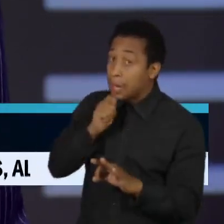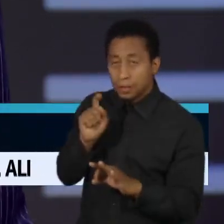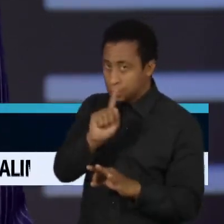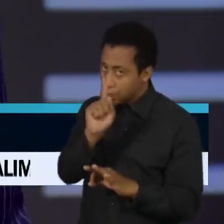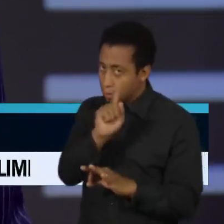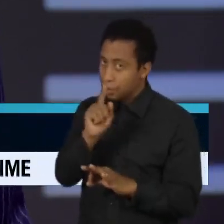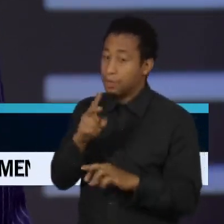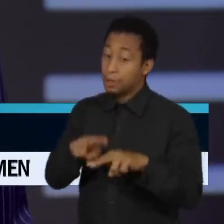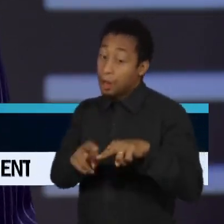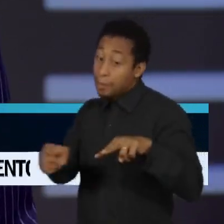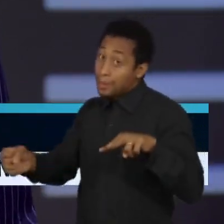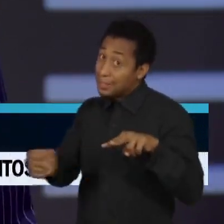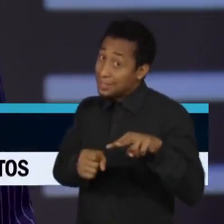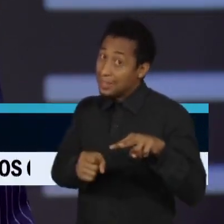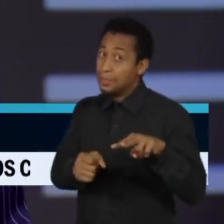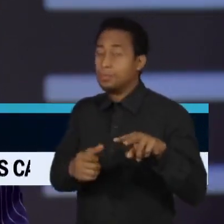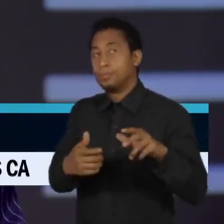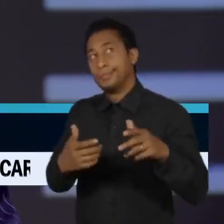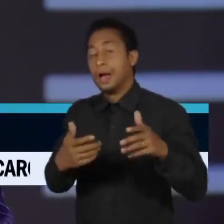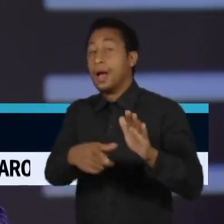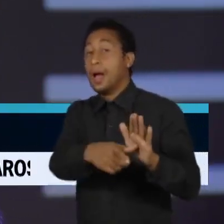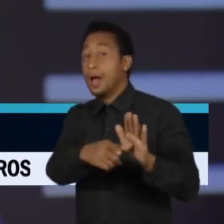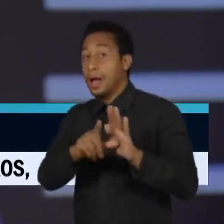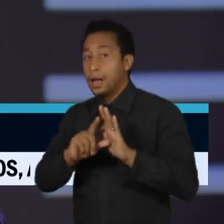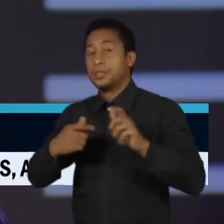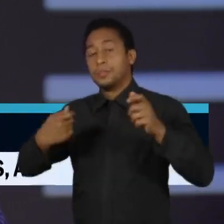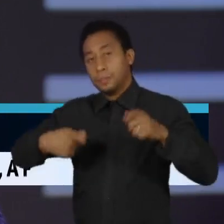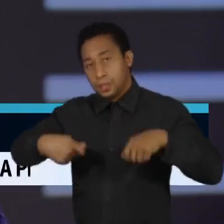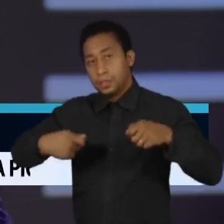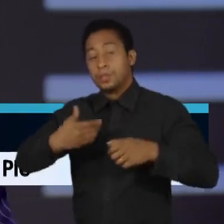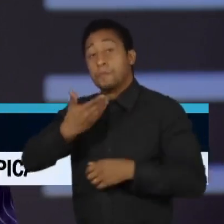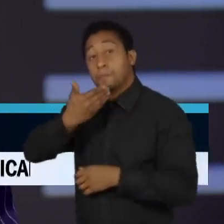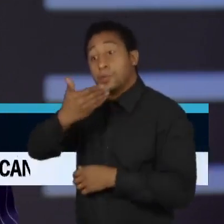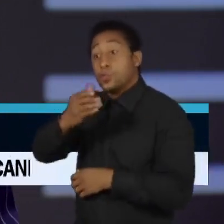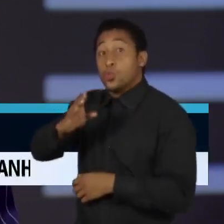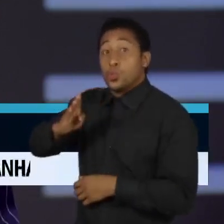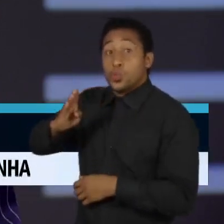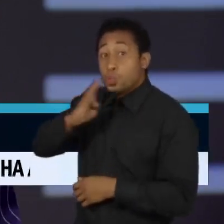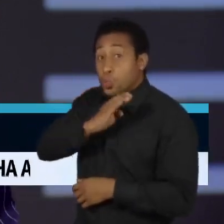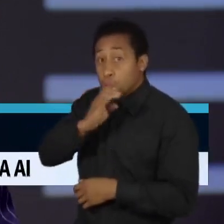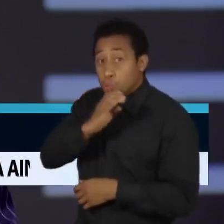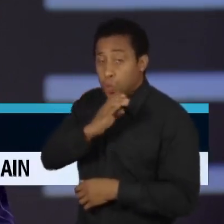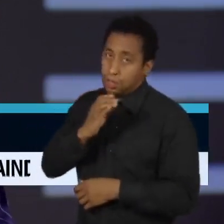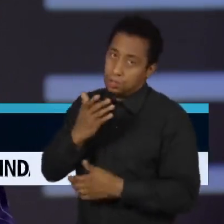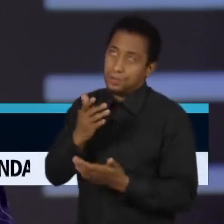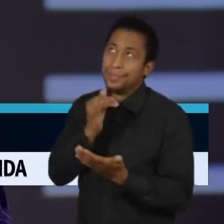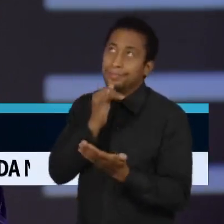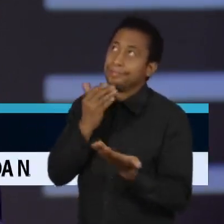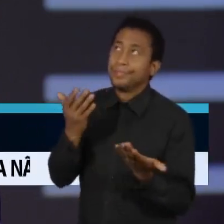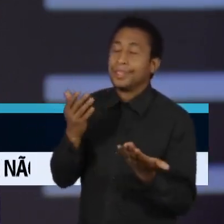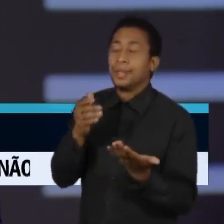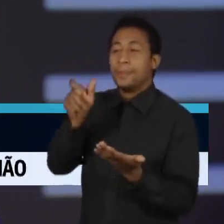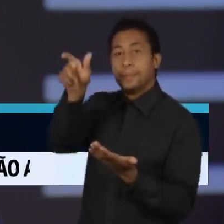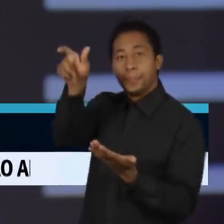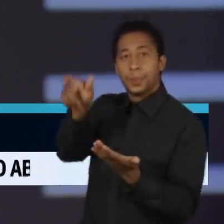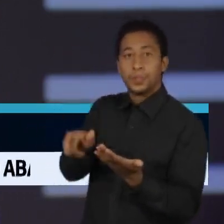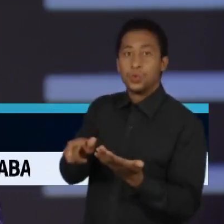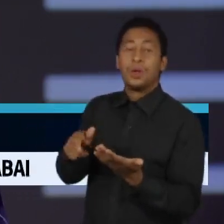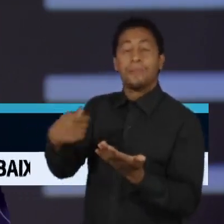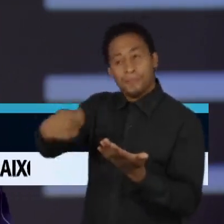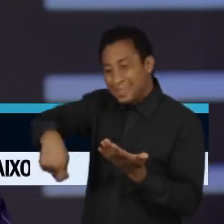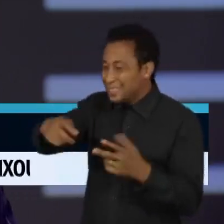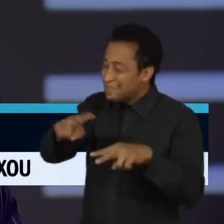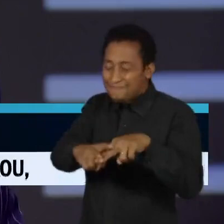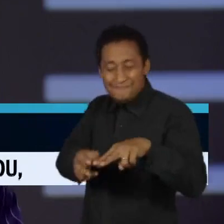de urgência, um requisito de uma necessidade pública, que aquela pessoa seja presa antes